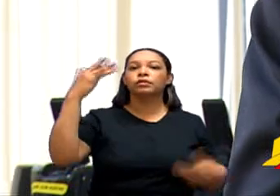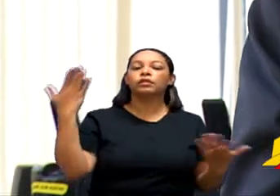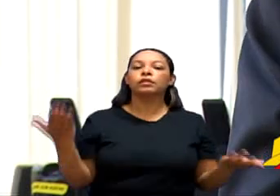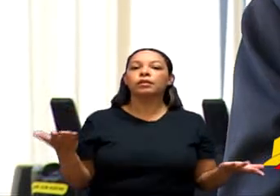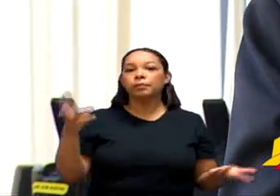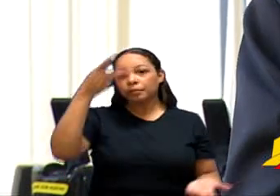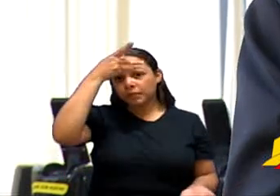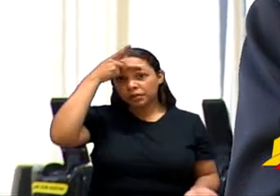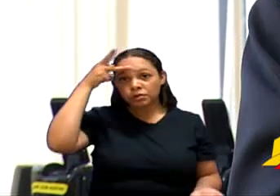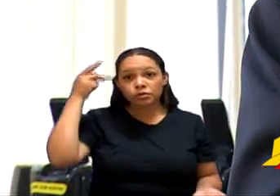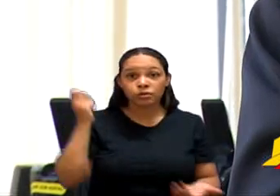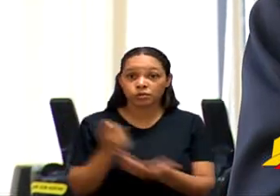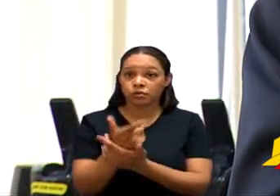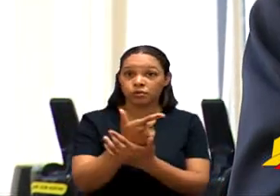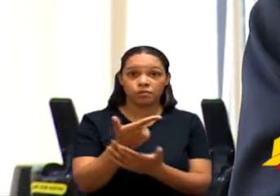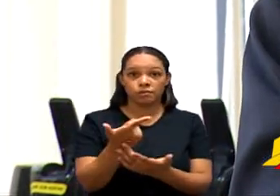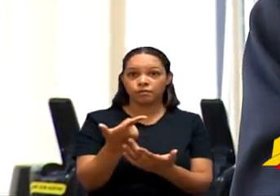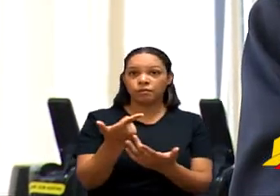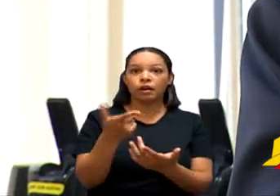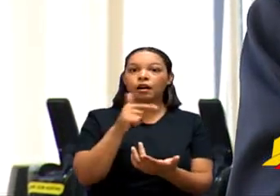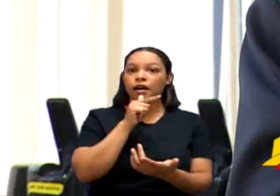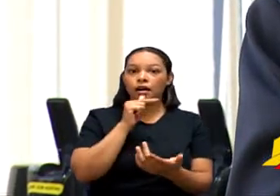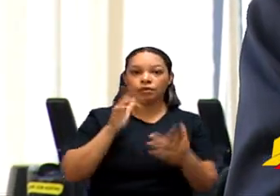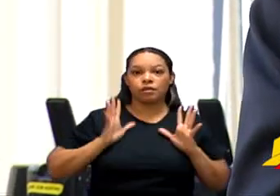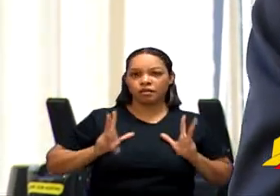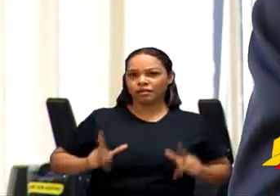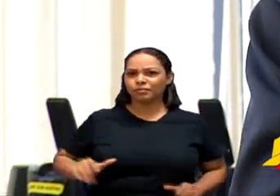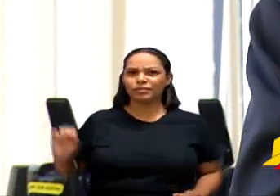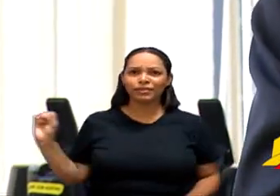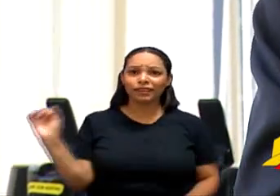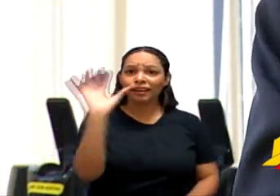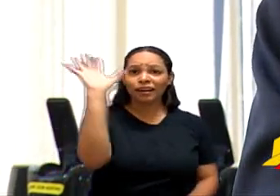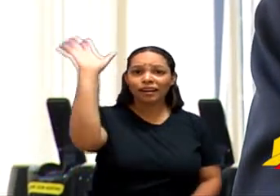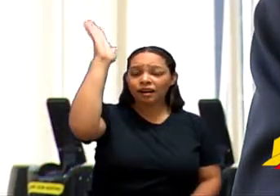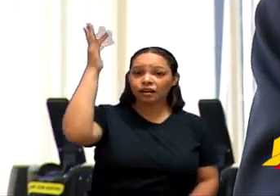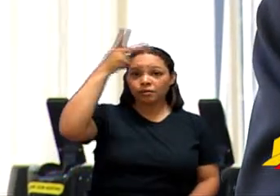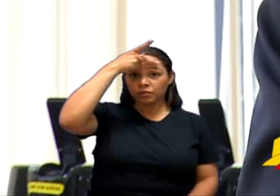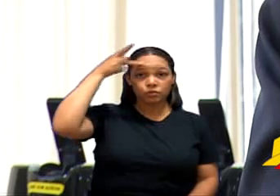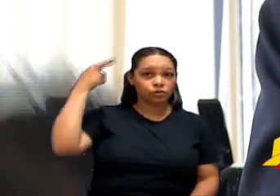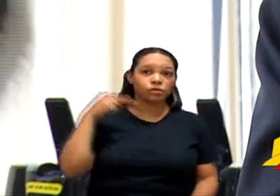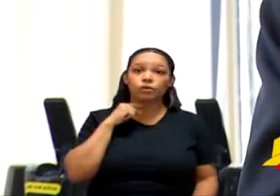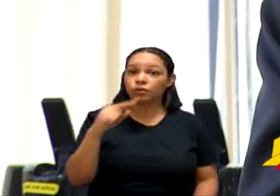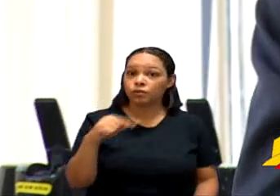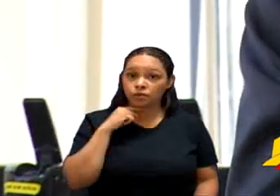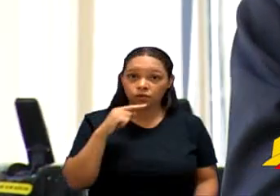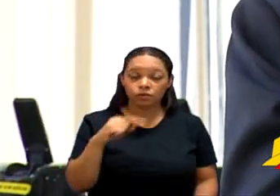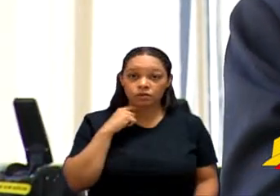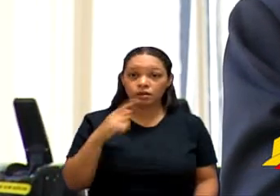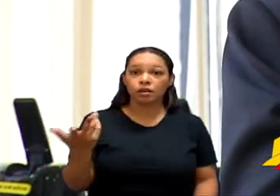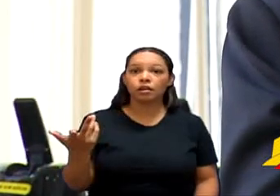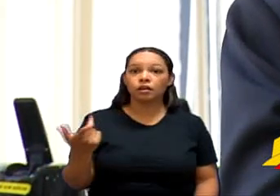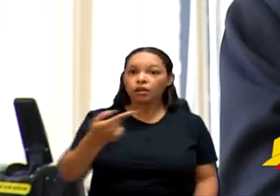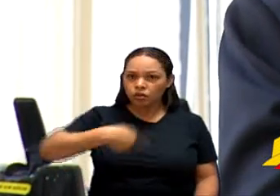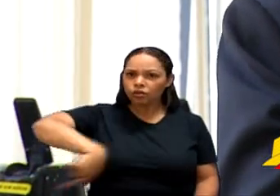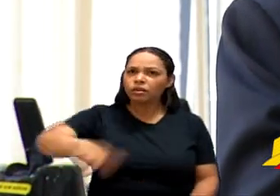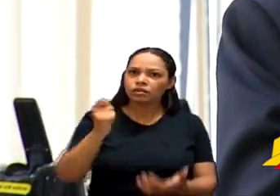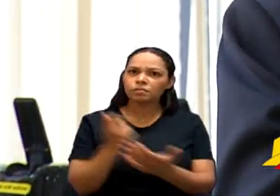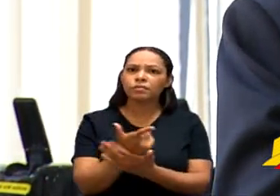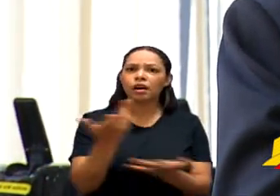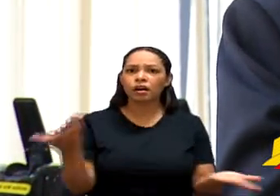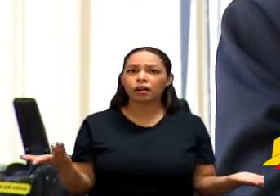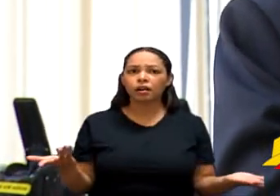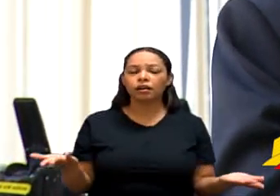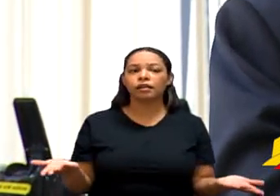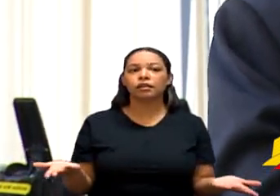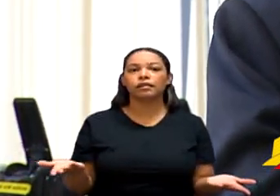conseguem comprar água potável, porque é caro, né? E nós já pagamos por uma água. Se dizem que Sorocaba tem a melhor